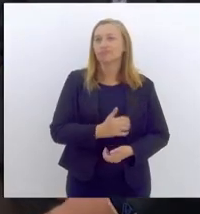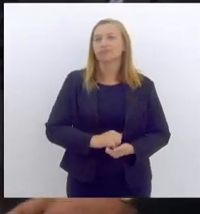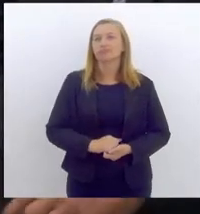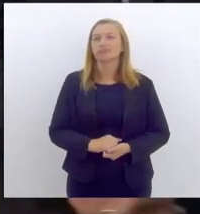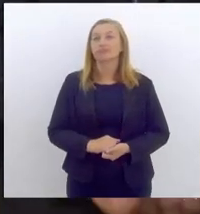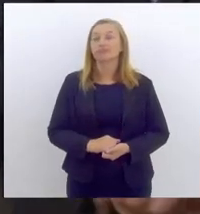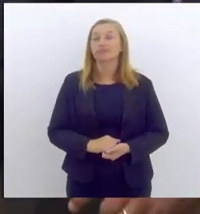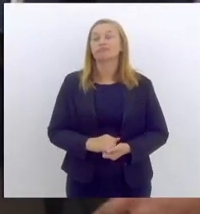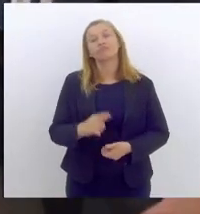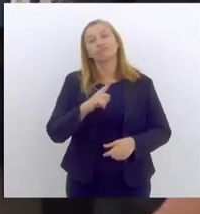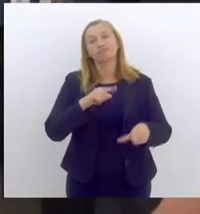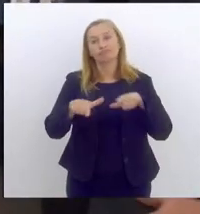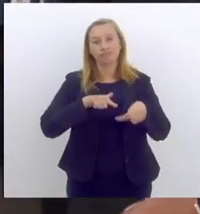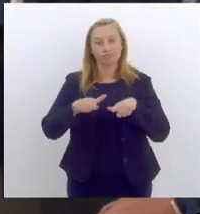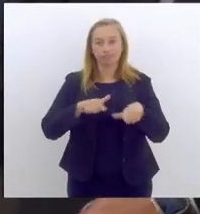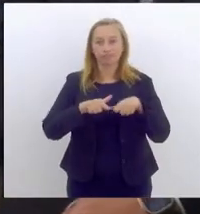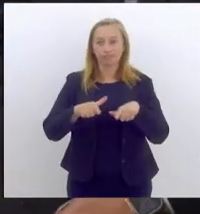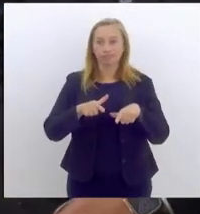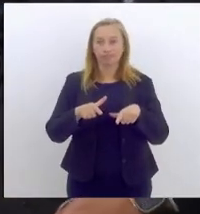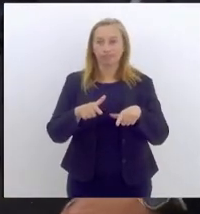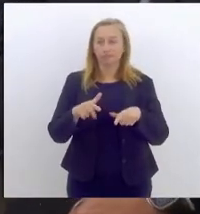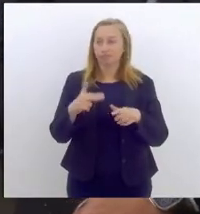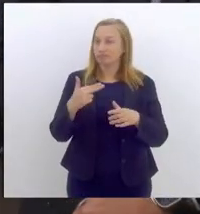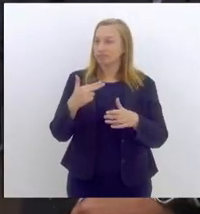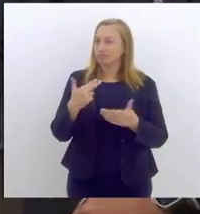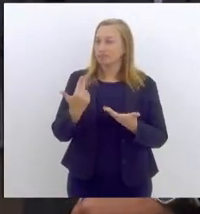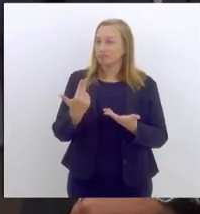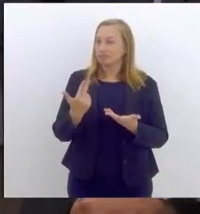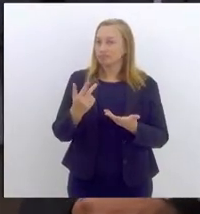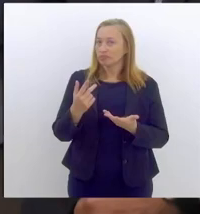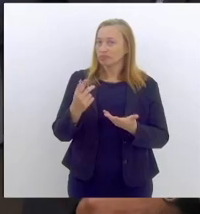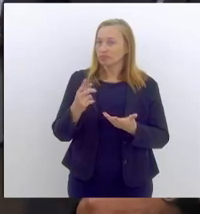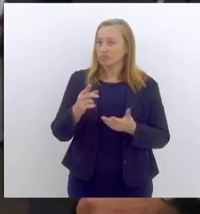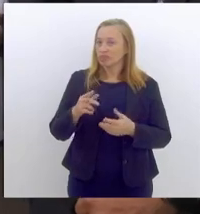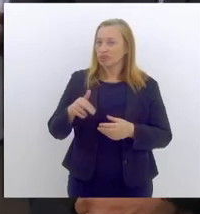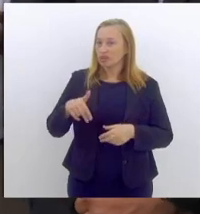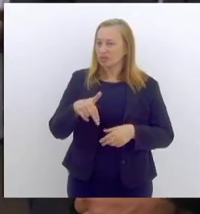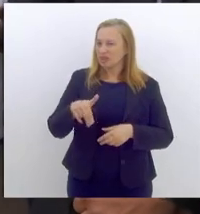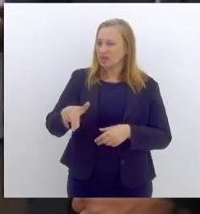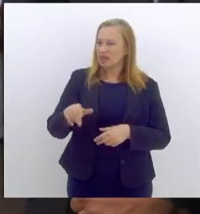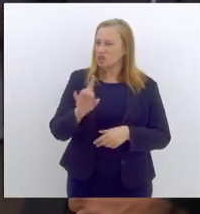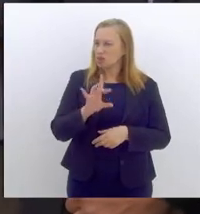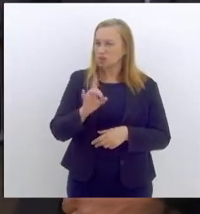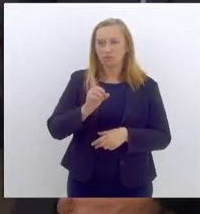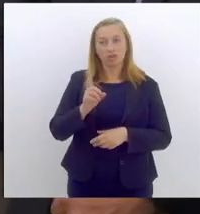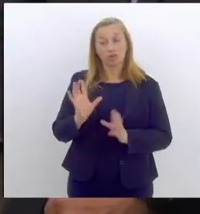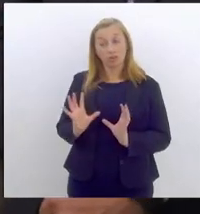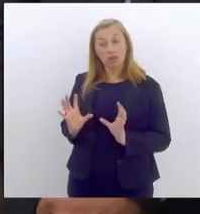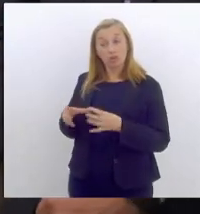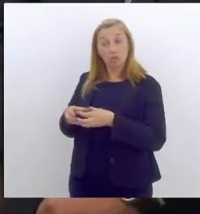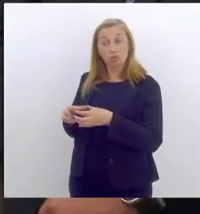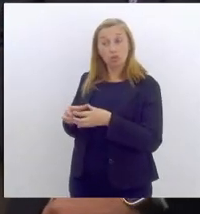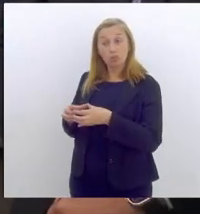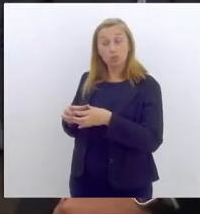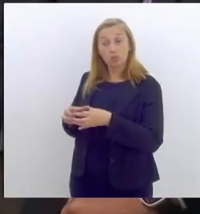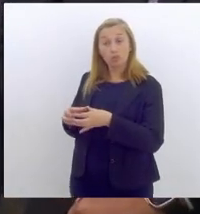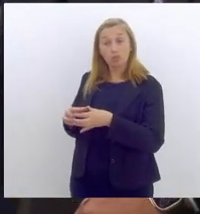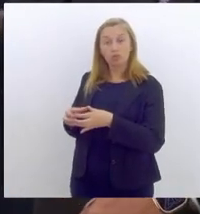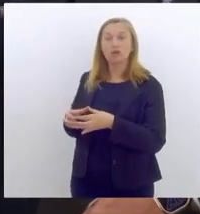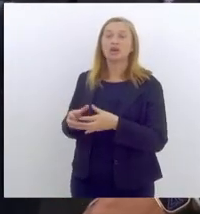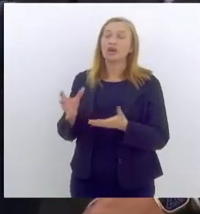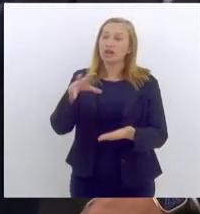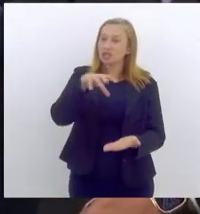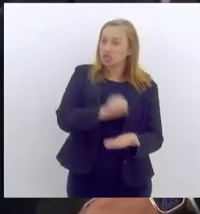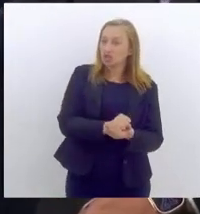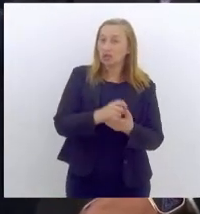temos um trabalho, nós não andamos em bando, nós andamos em grupo. E fica aqui hoje registrado, até para as